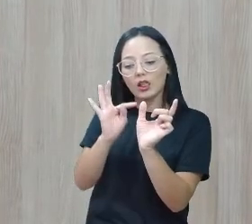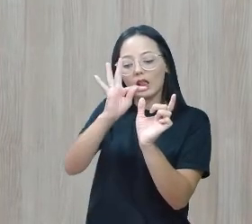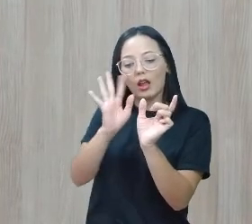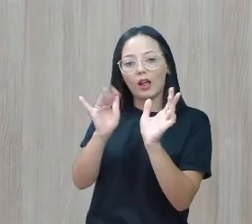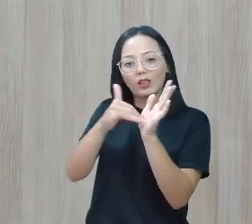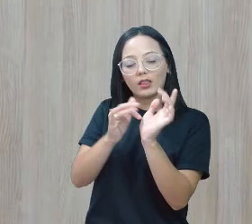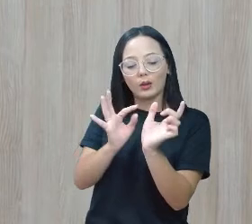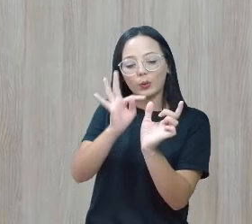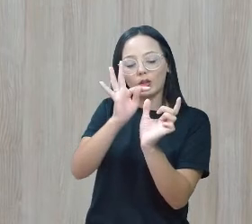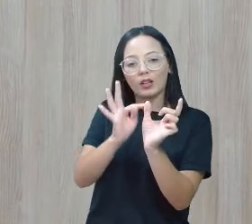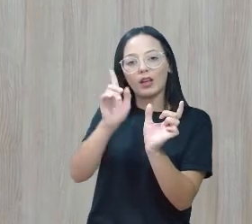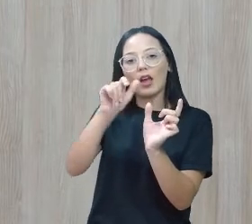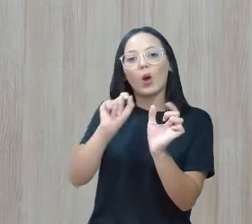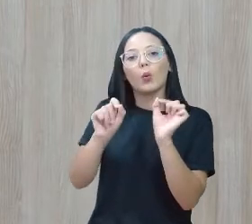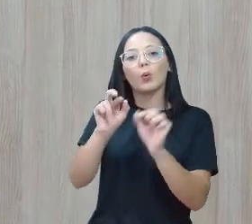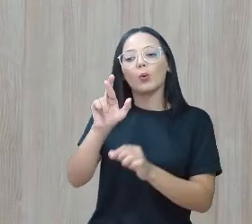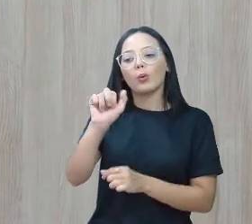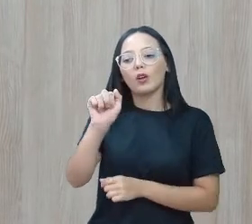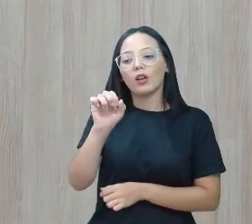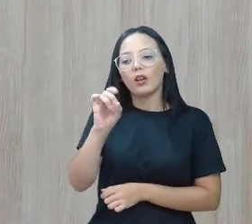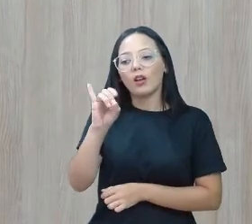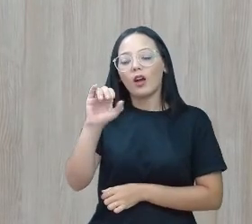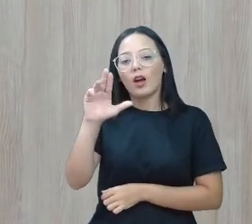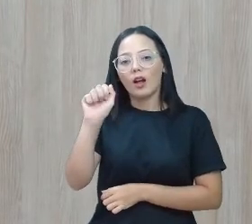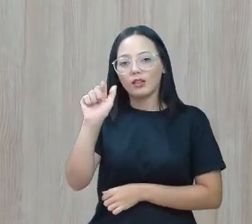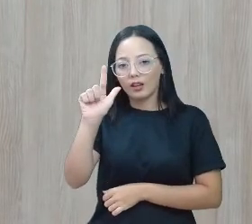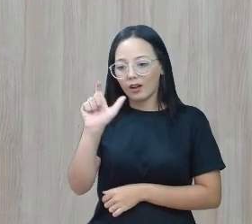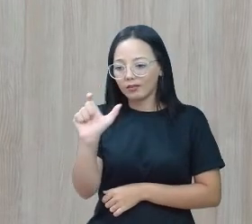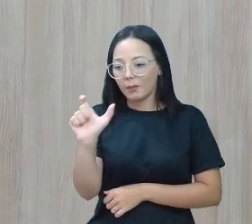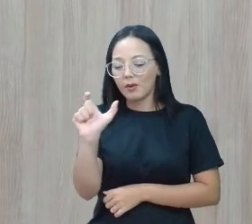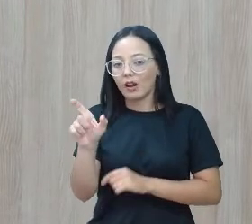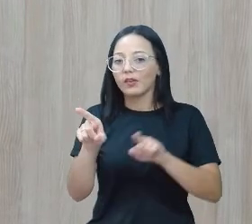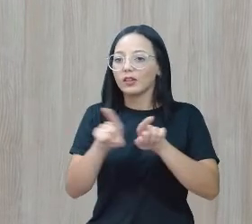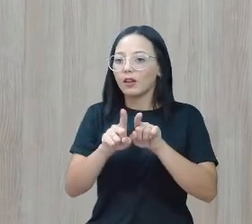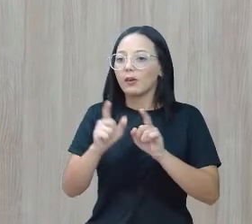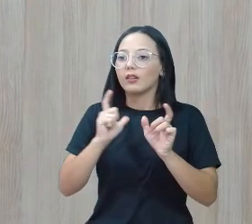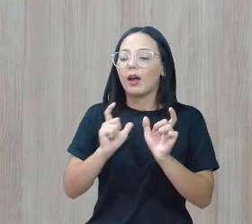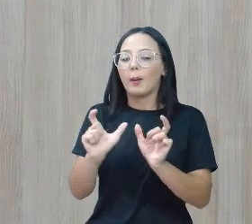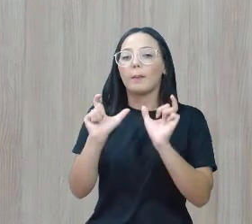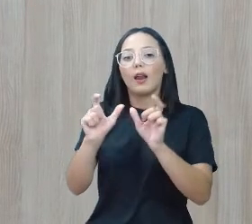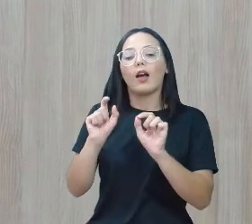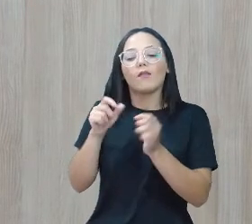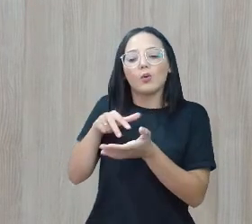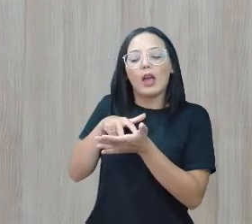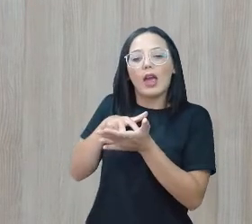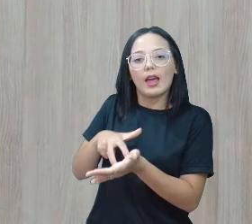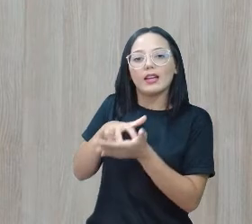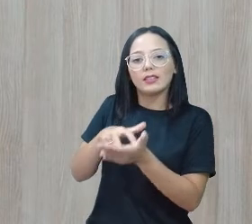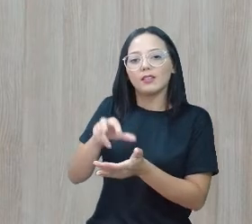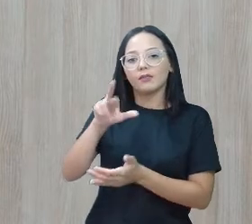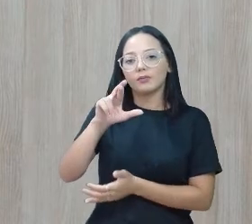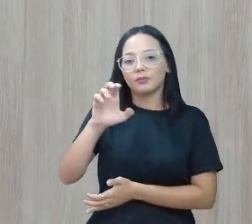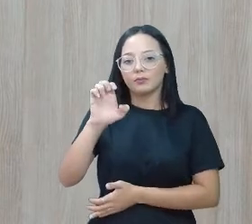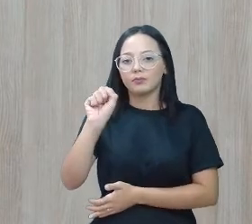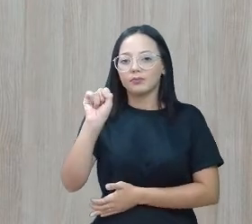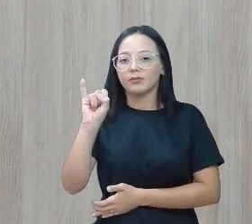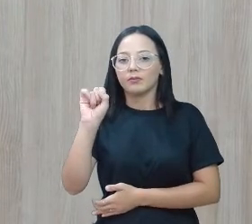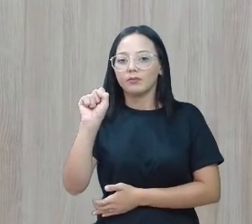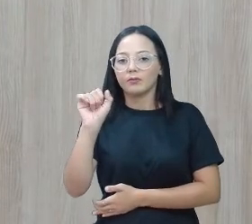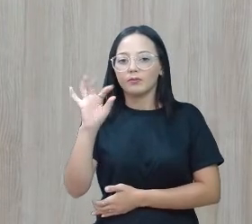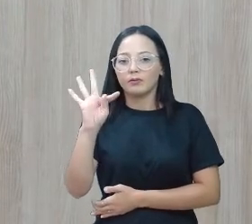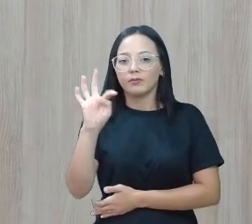o radical da palavra. E aí vem a palavra resistência, não é? Nós